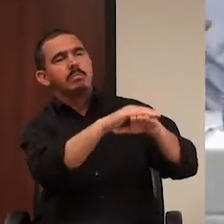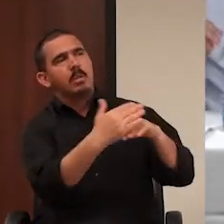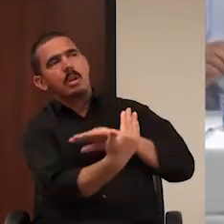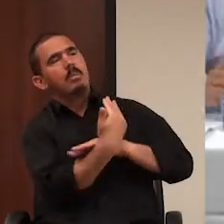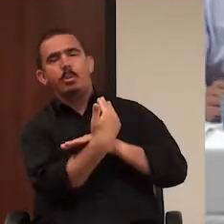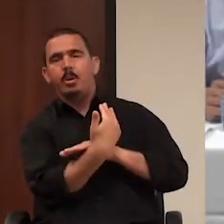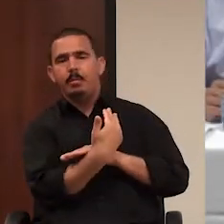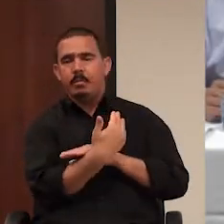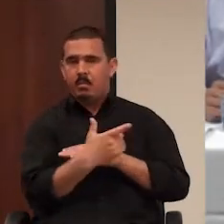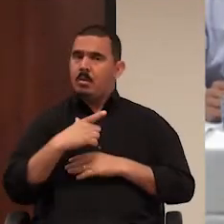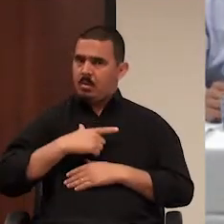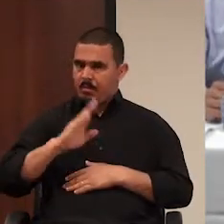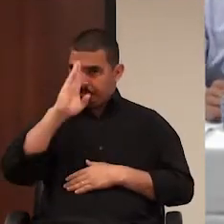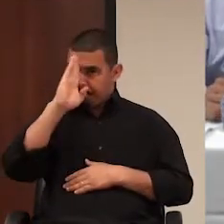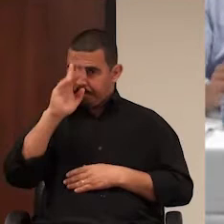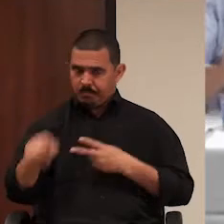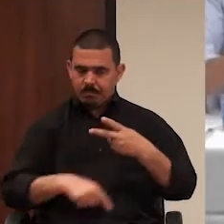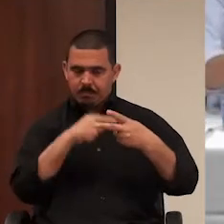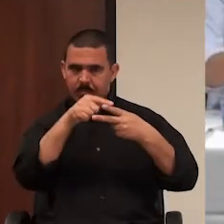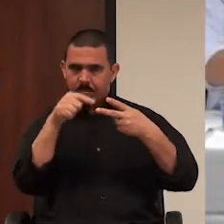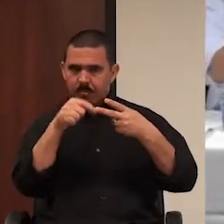Então, esses dois pontos iniciais.